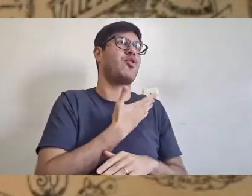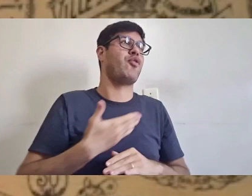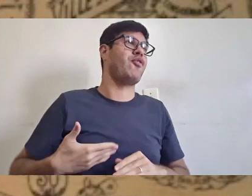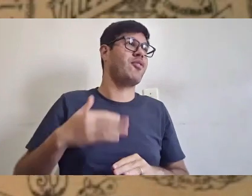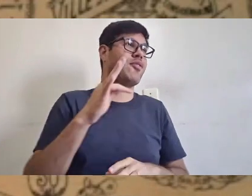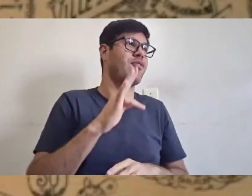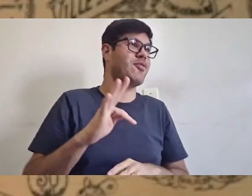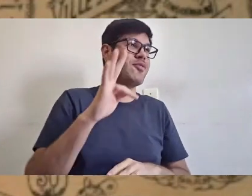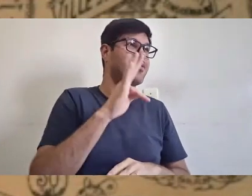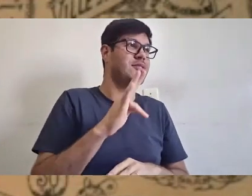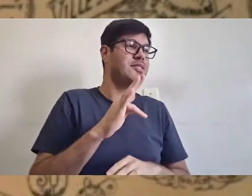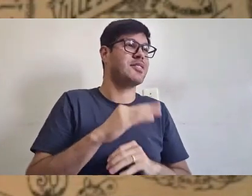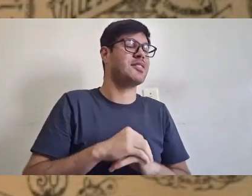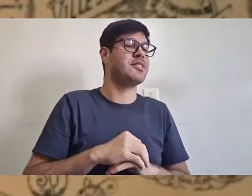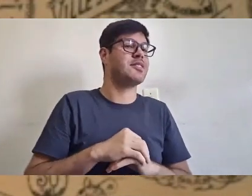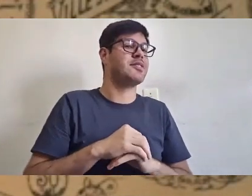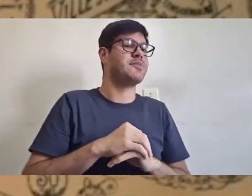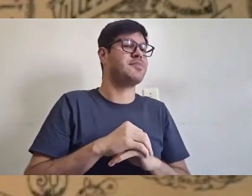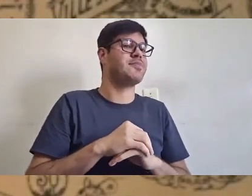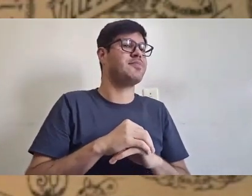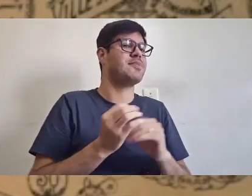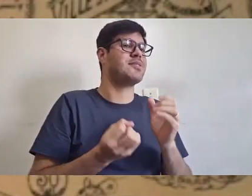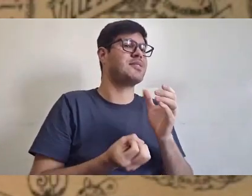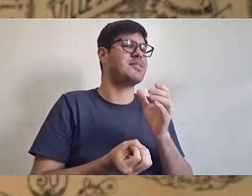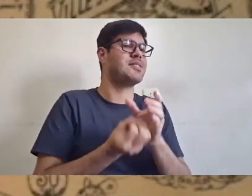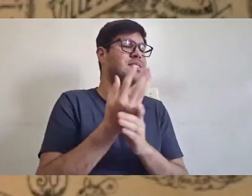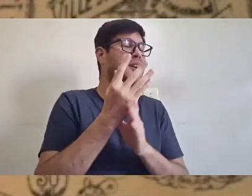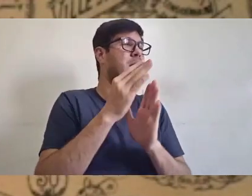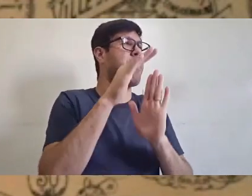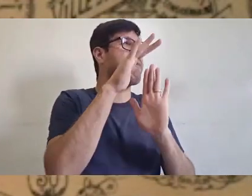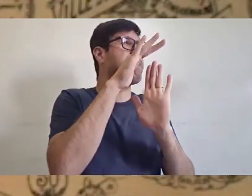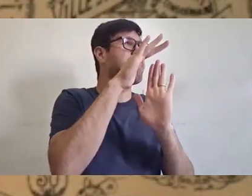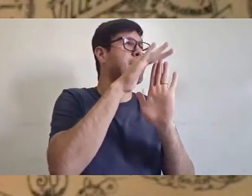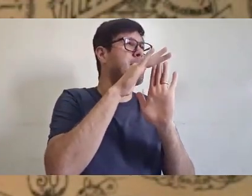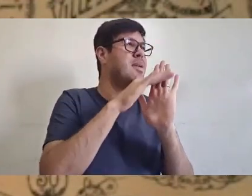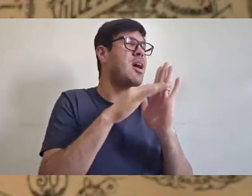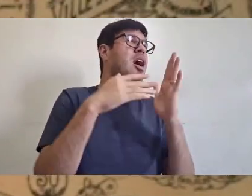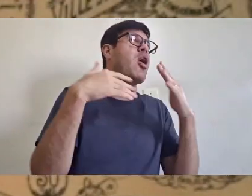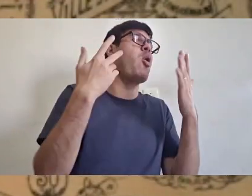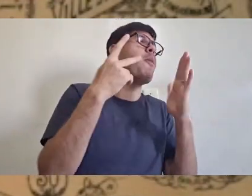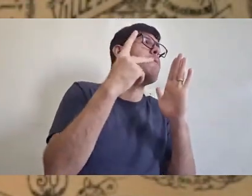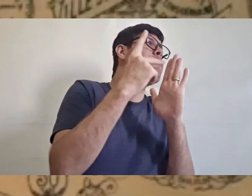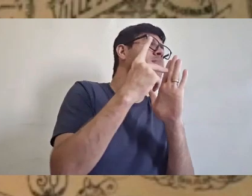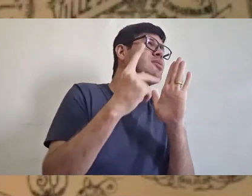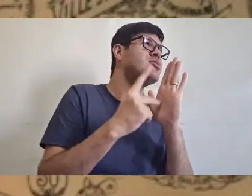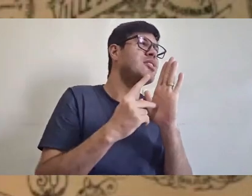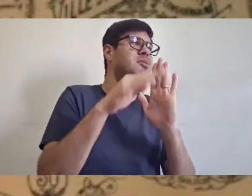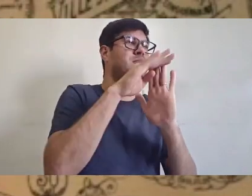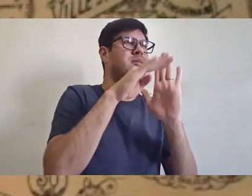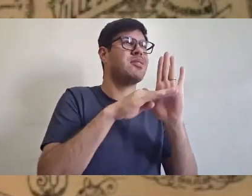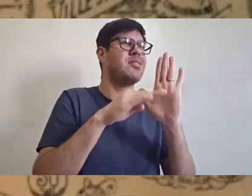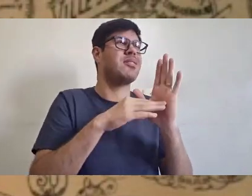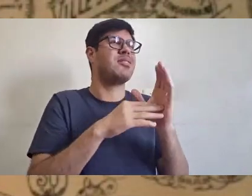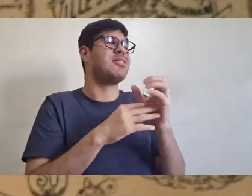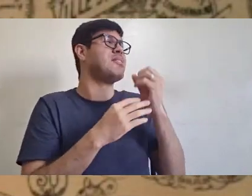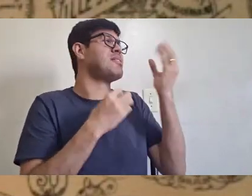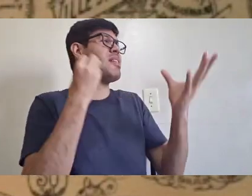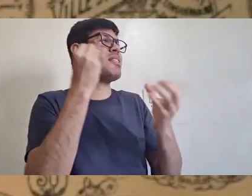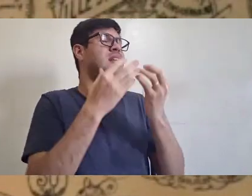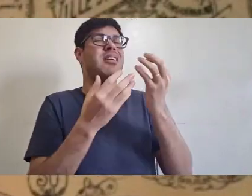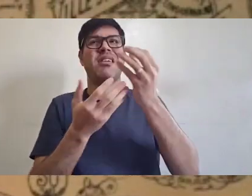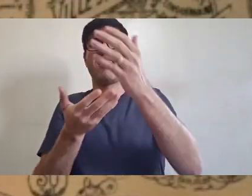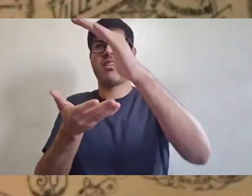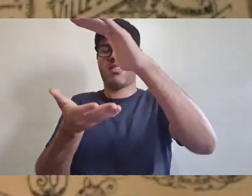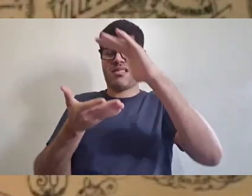O governo federal é exímio nesse sentido de criar um monte de projetos, de programas, jogar